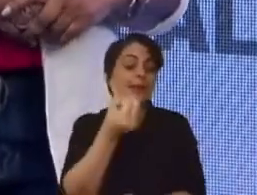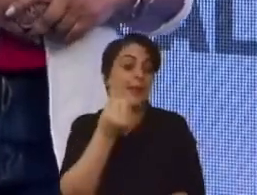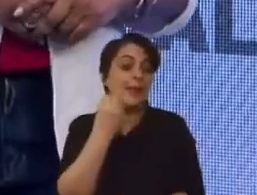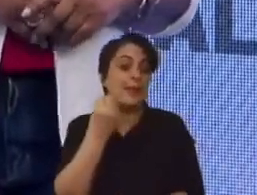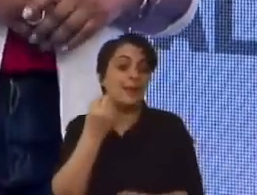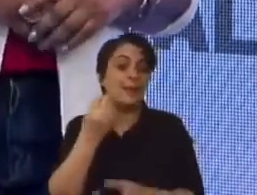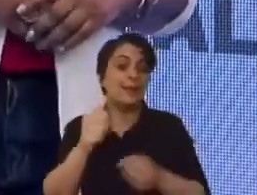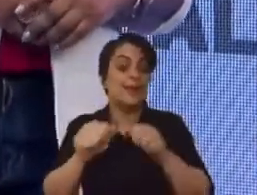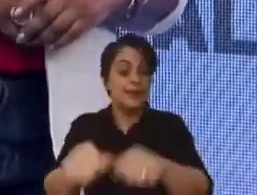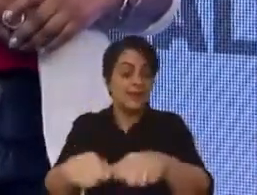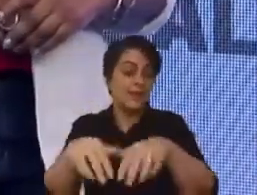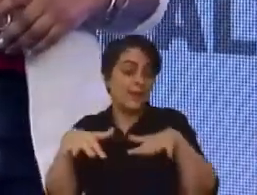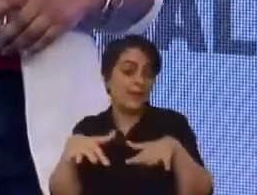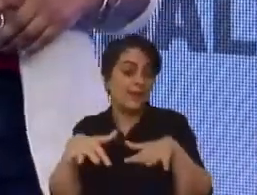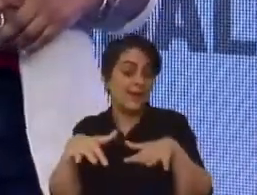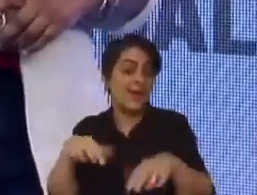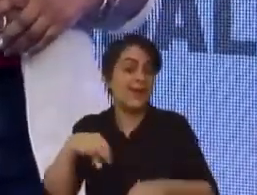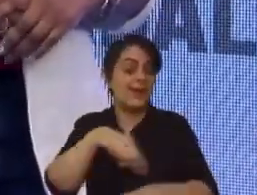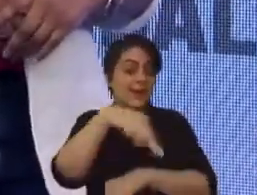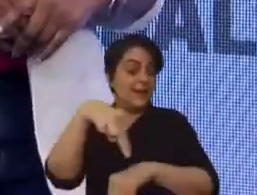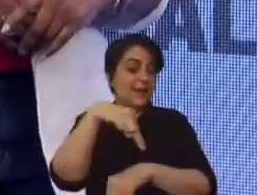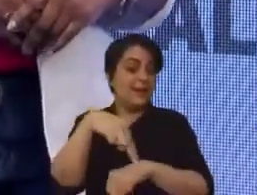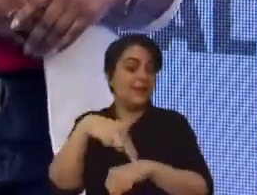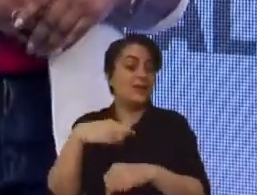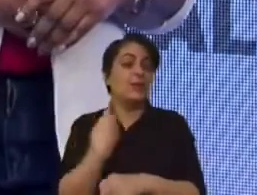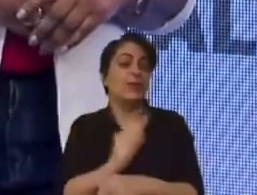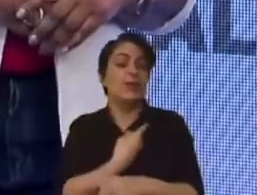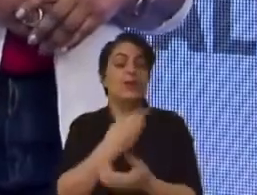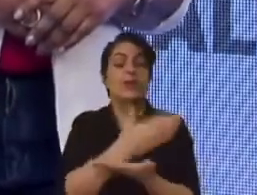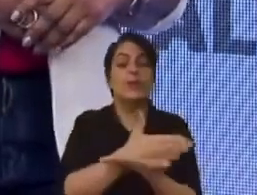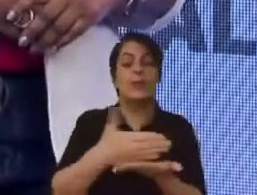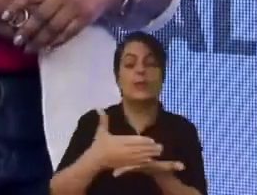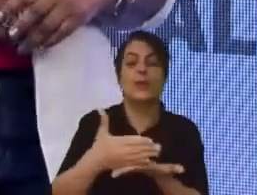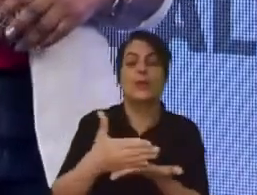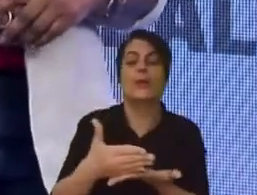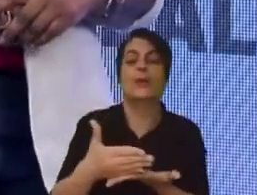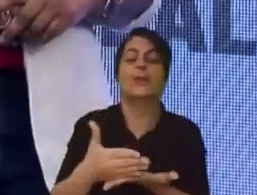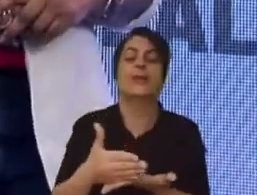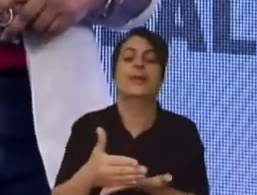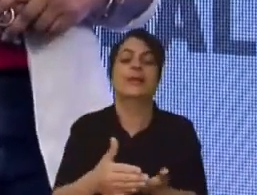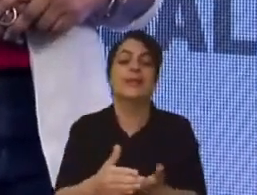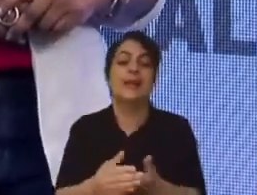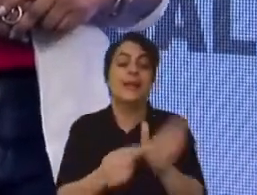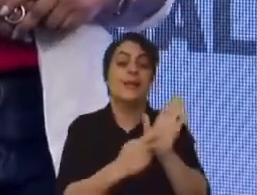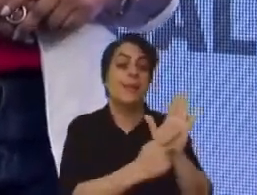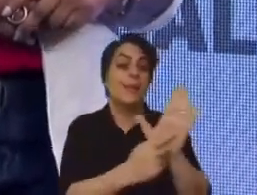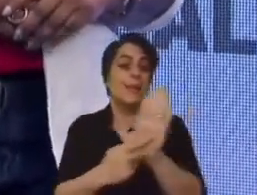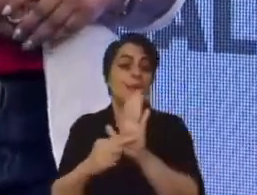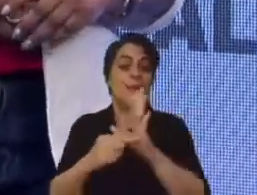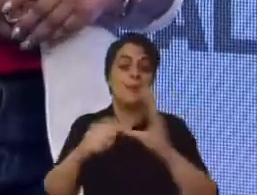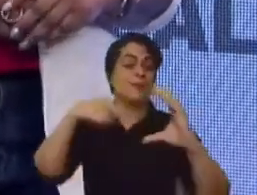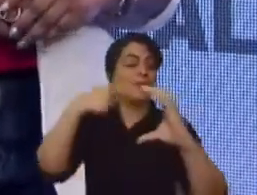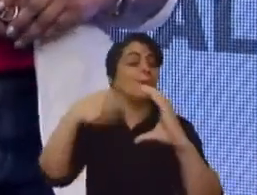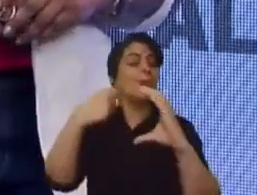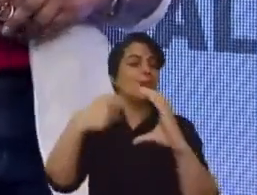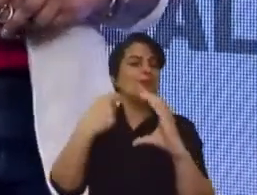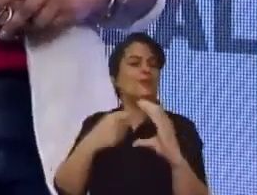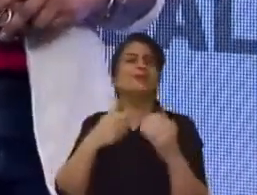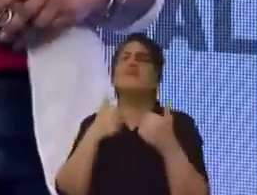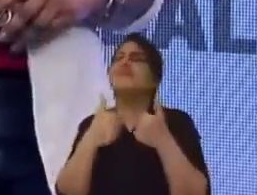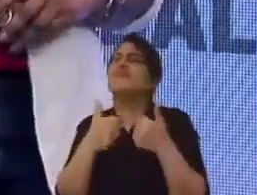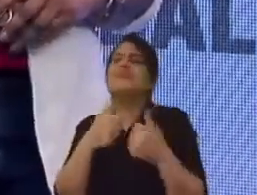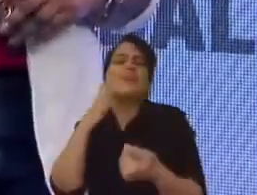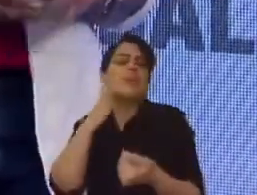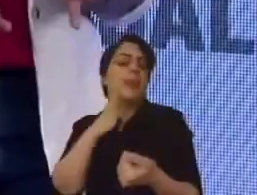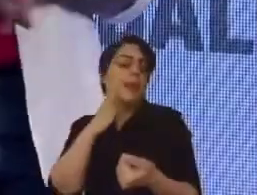CUT. Nós vamos começar essa plenária, depois da fala da Carmen Foro, com um vídeo muito bacana, muito legal. Meninos do